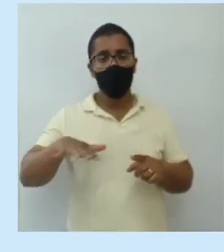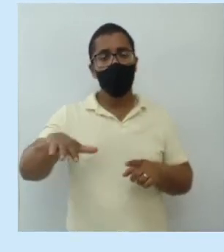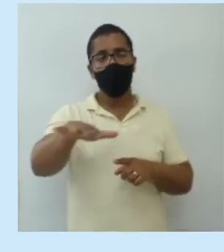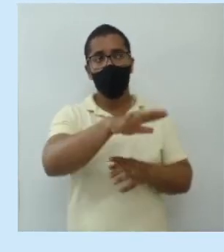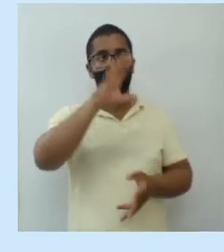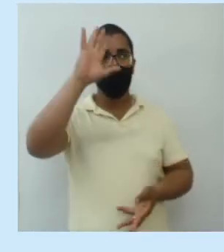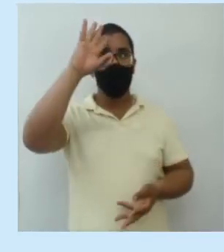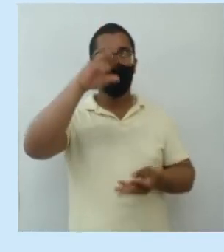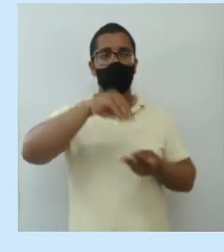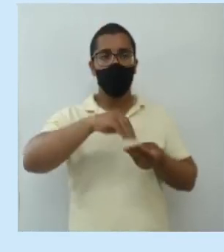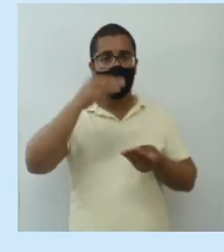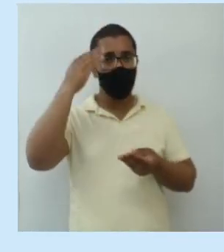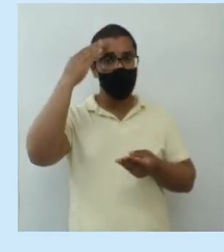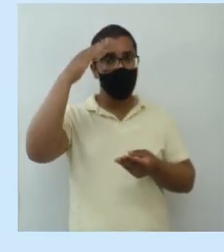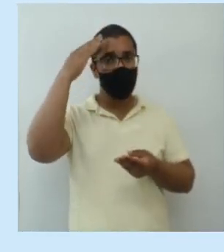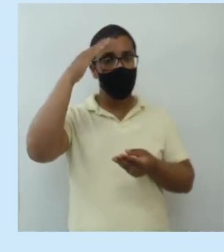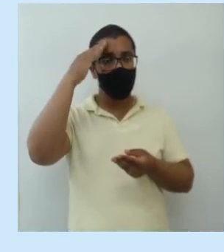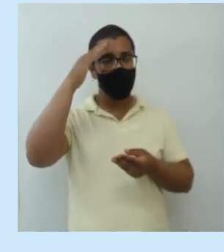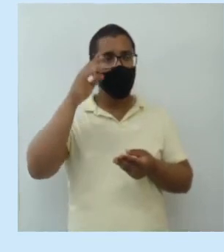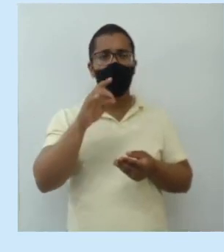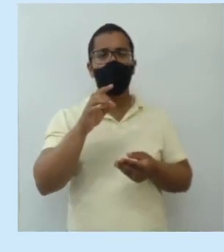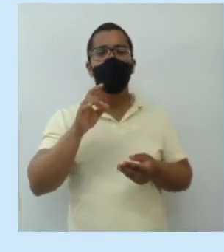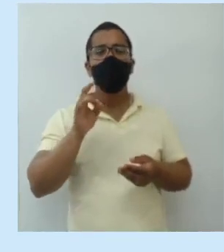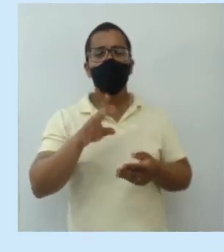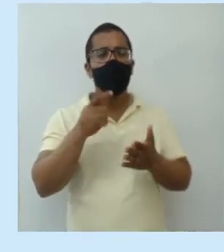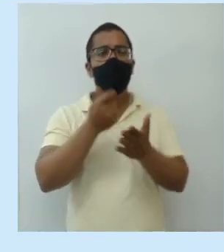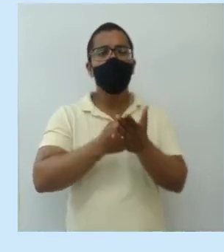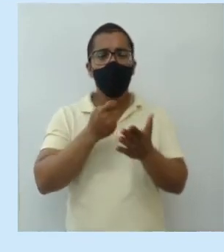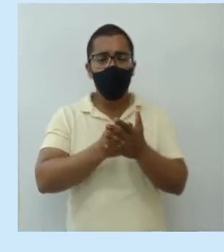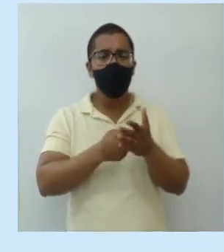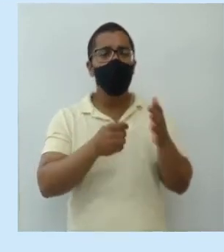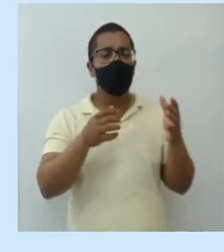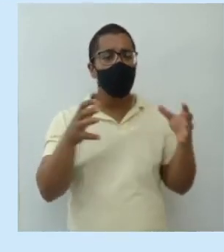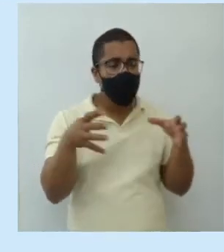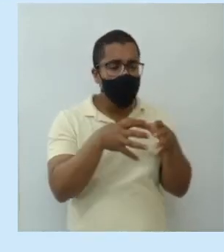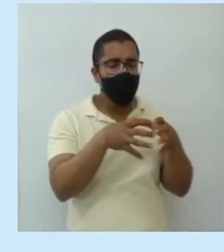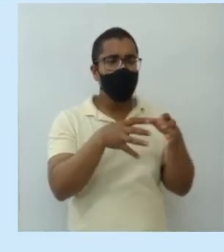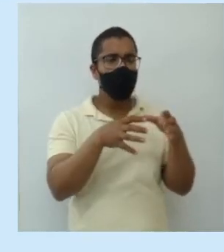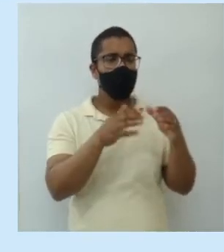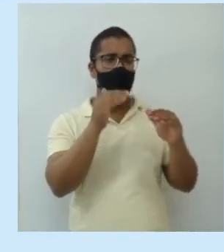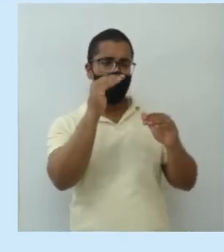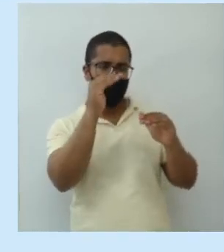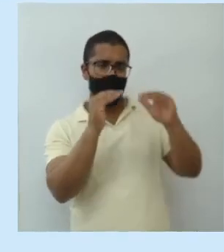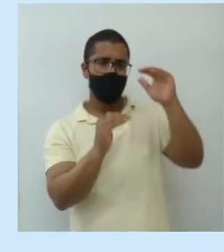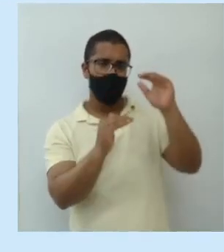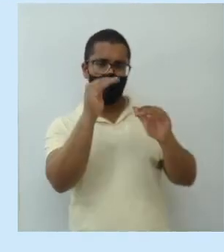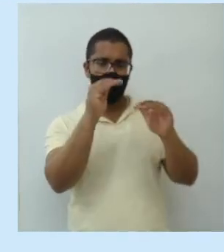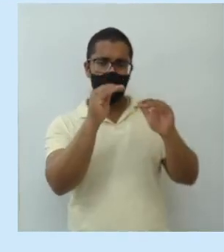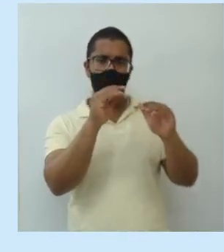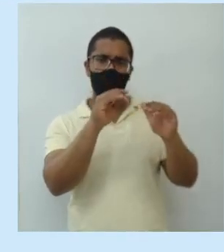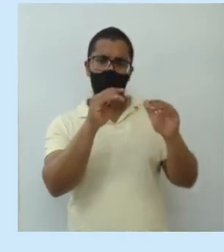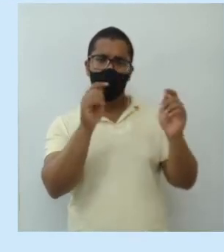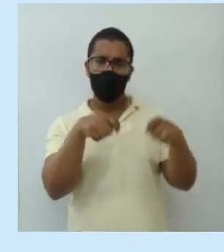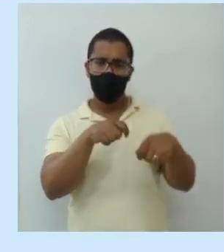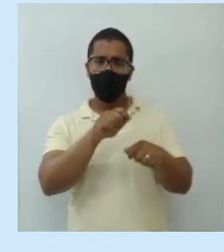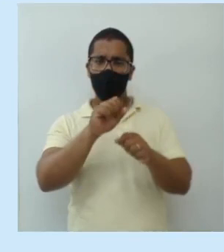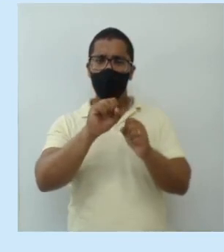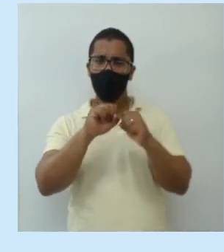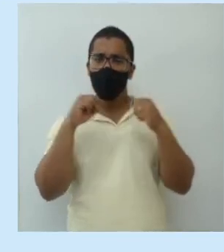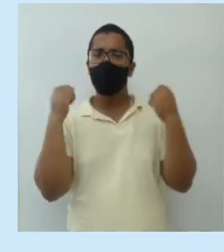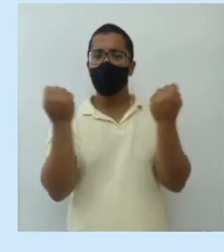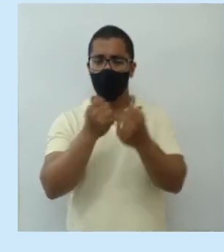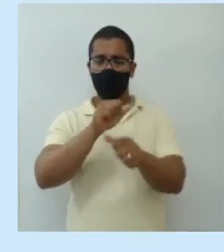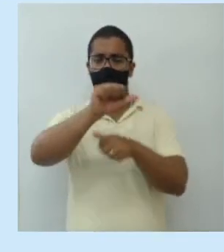entender, né, que não é apenas a luta de classes que vai produzir a transformação social. E